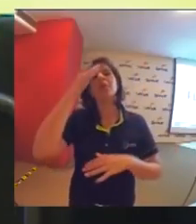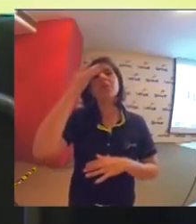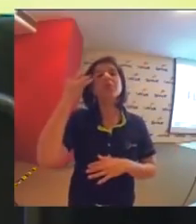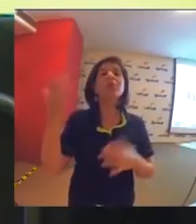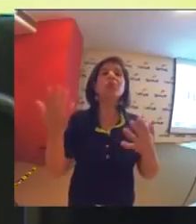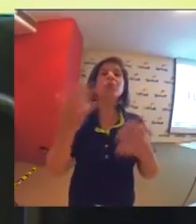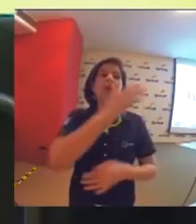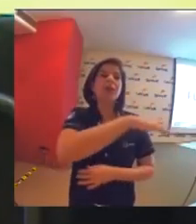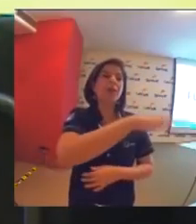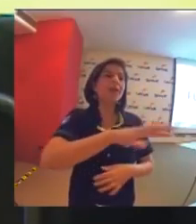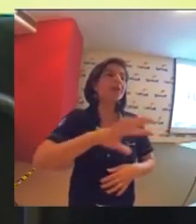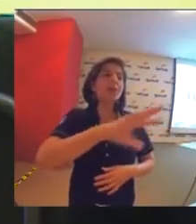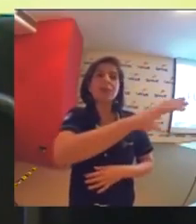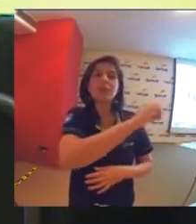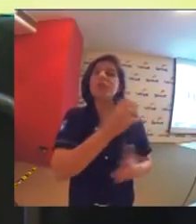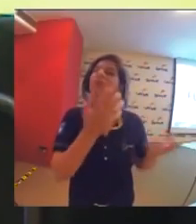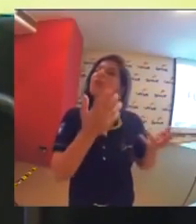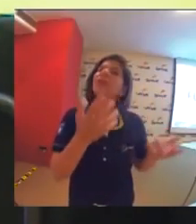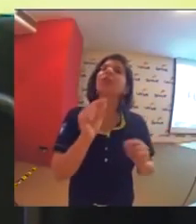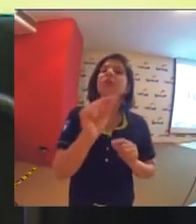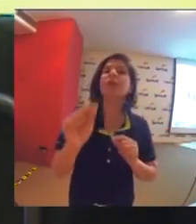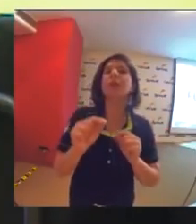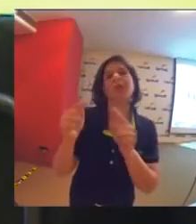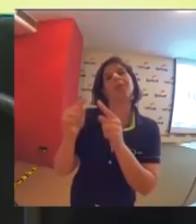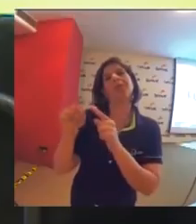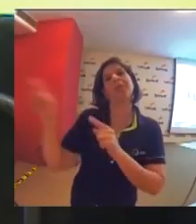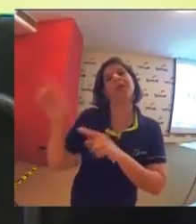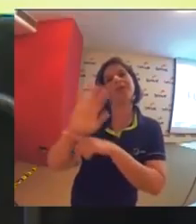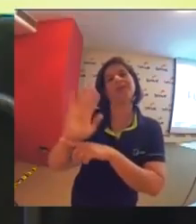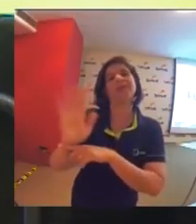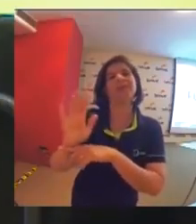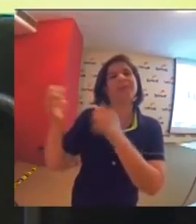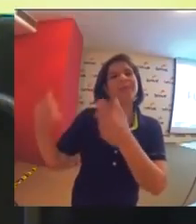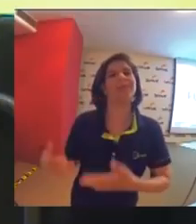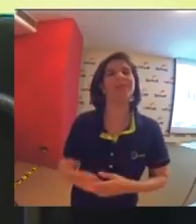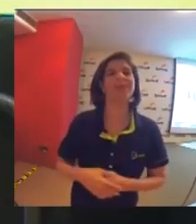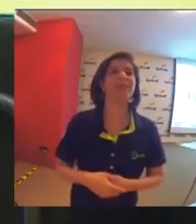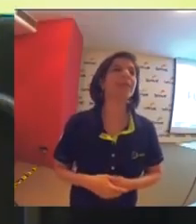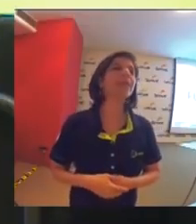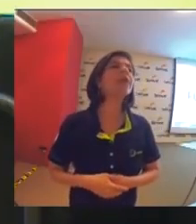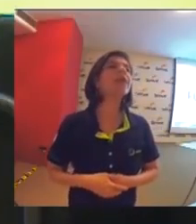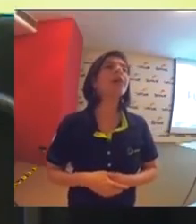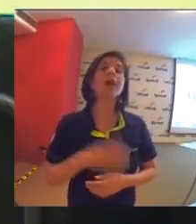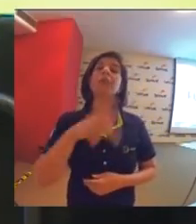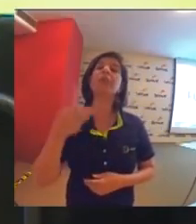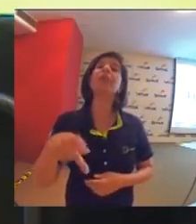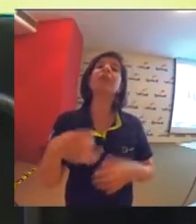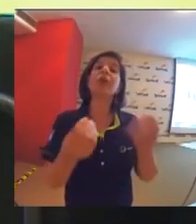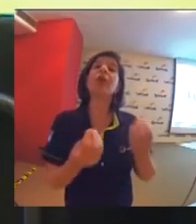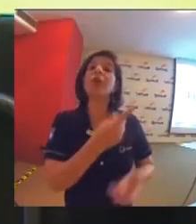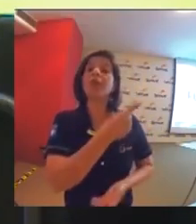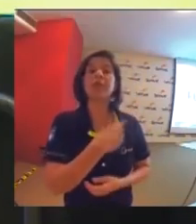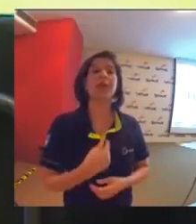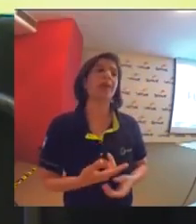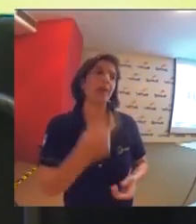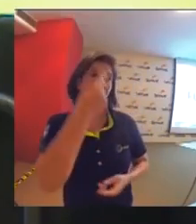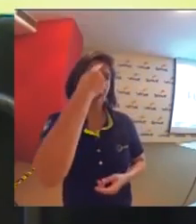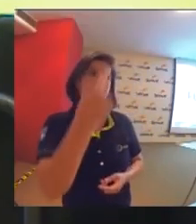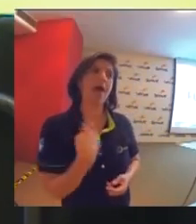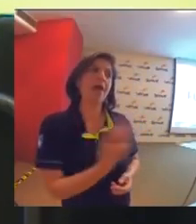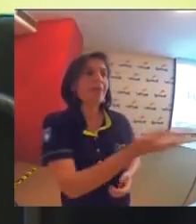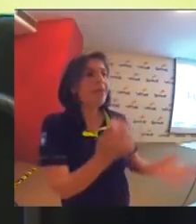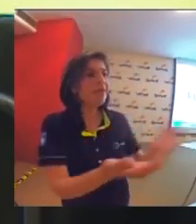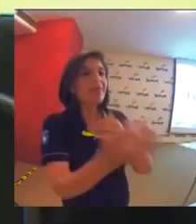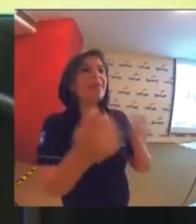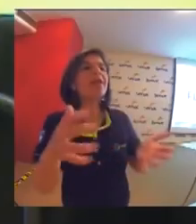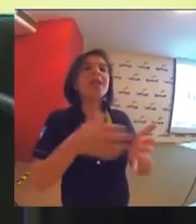10 anos. Trouxemos livros sobre arqueologia, sobre as eras, ele começou. Hoje é um dos maiores paleontólogos